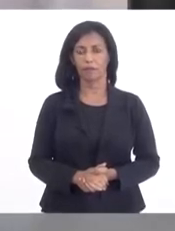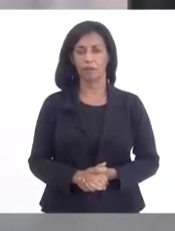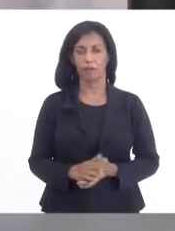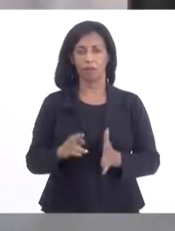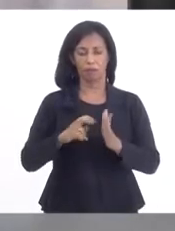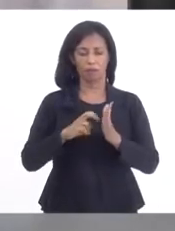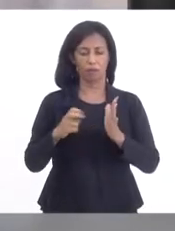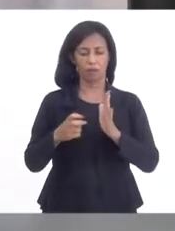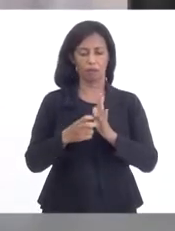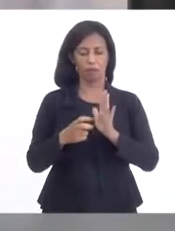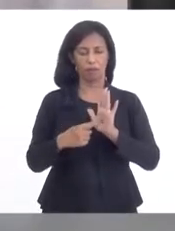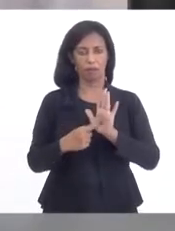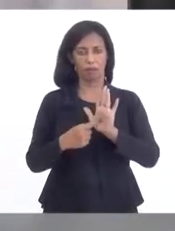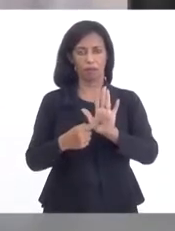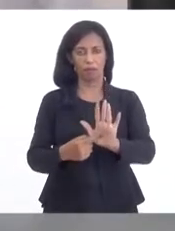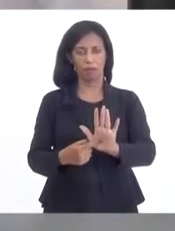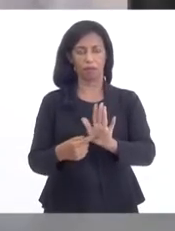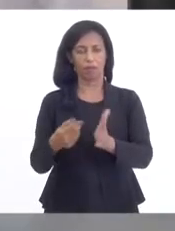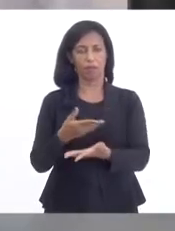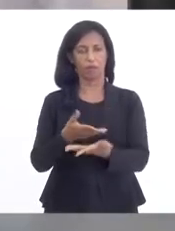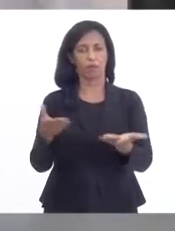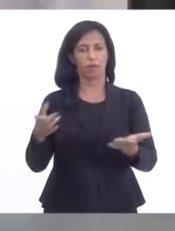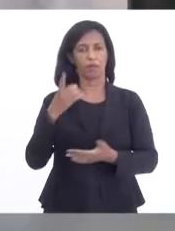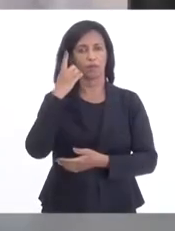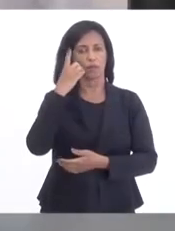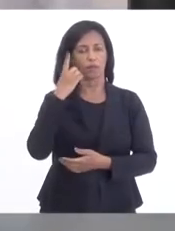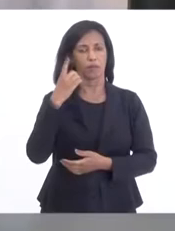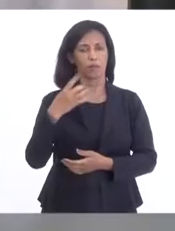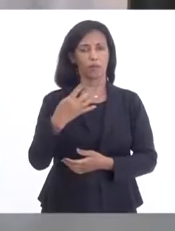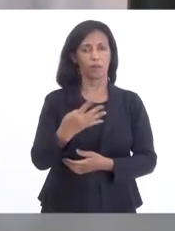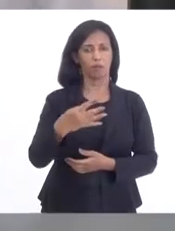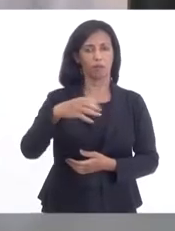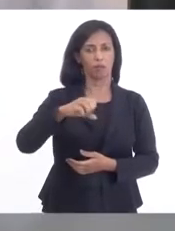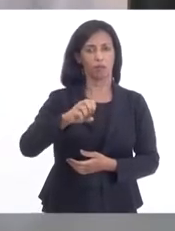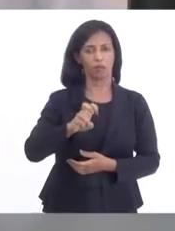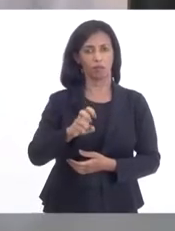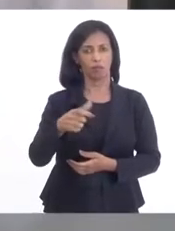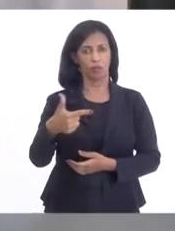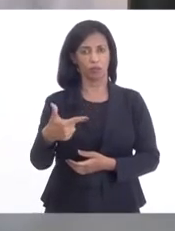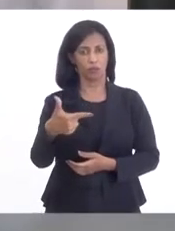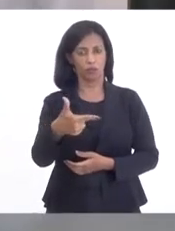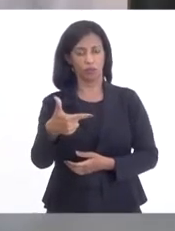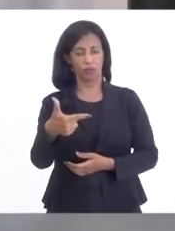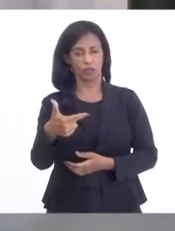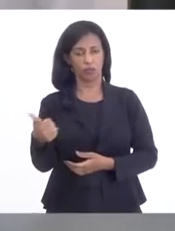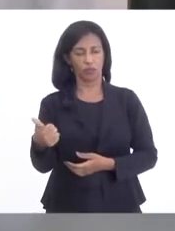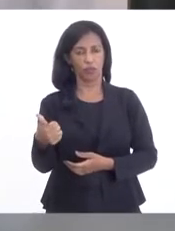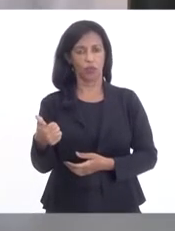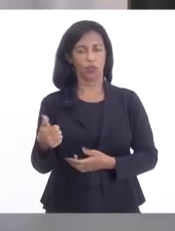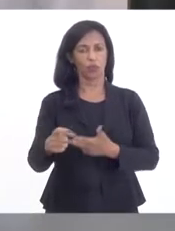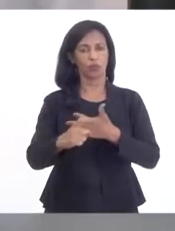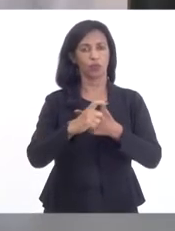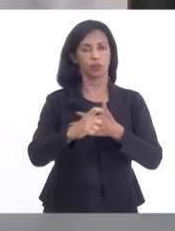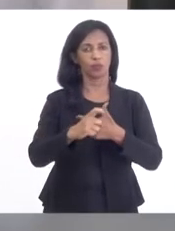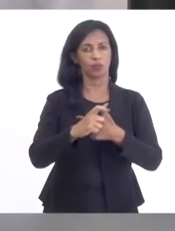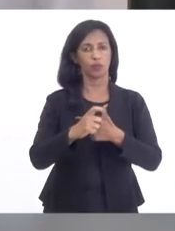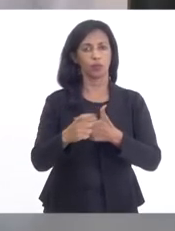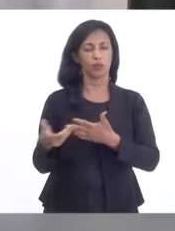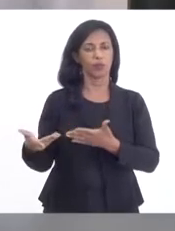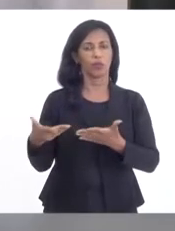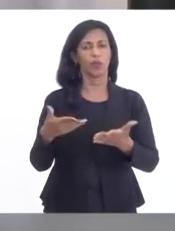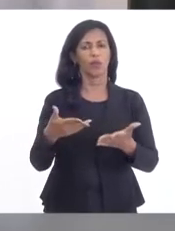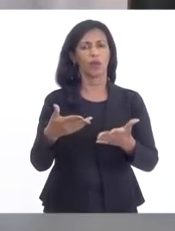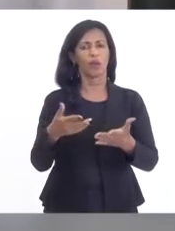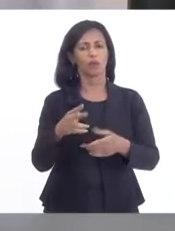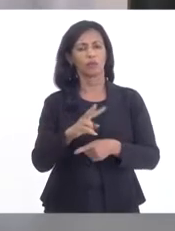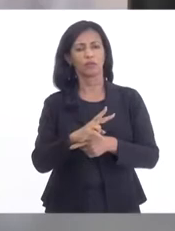Emendas apresentadas pelos senhores deputados ao projeto de lei 4952/2021 do Poder Executivo, que dispõe sobre a